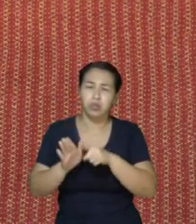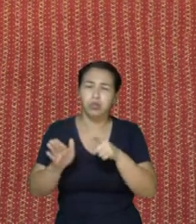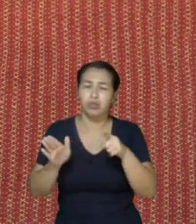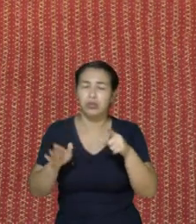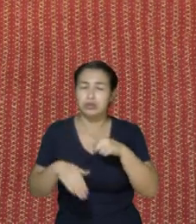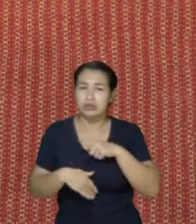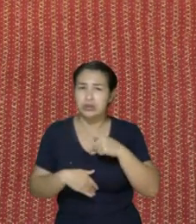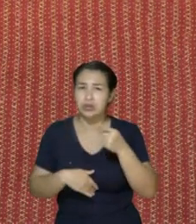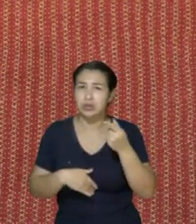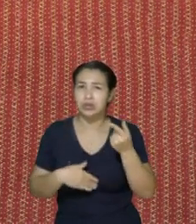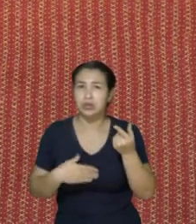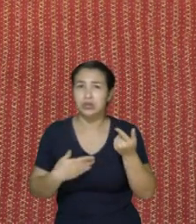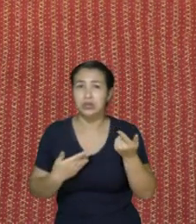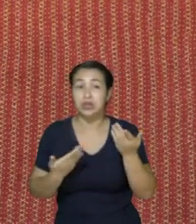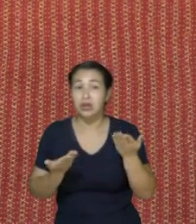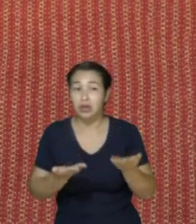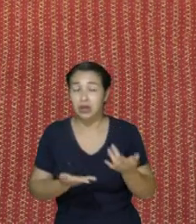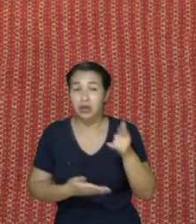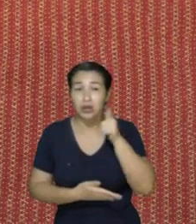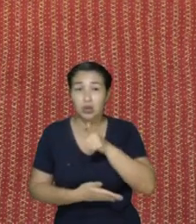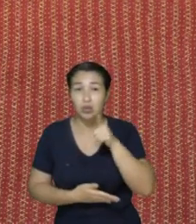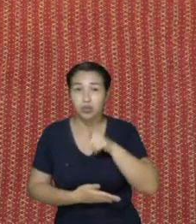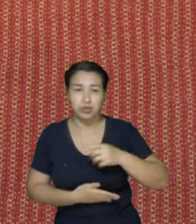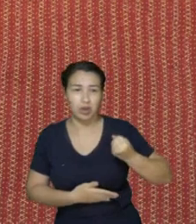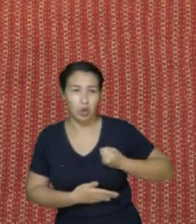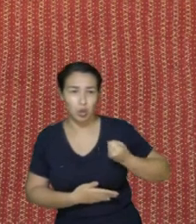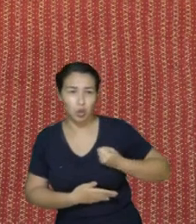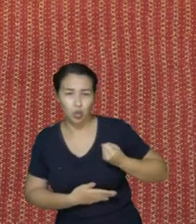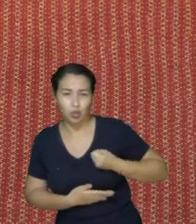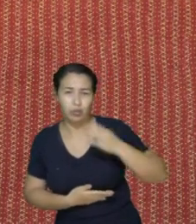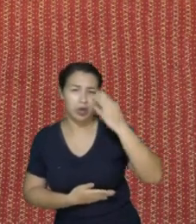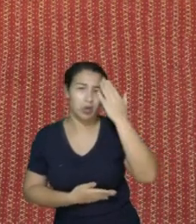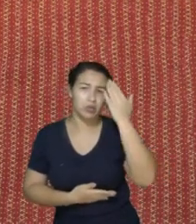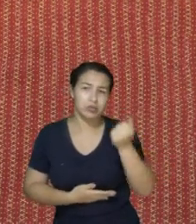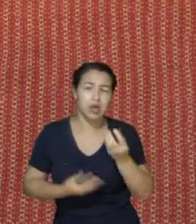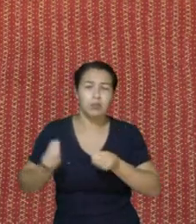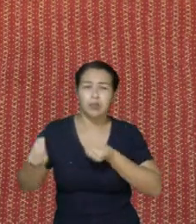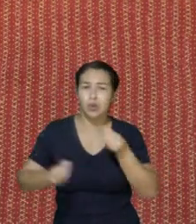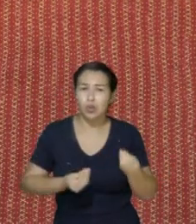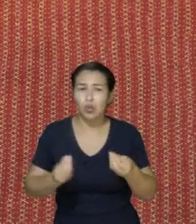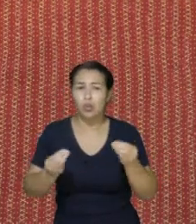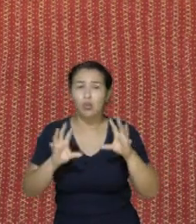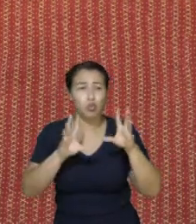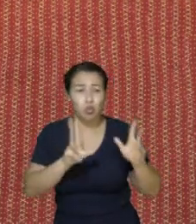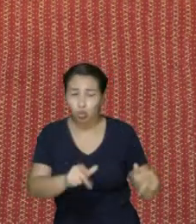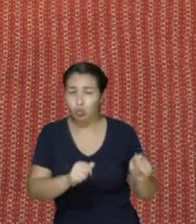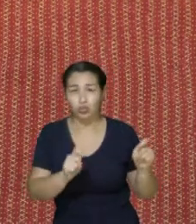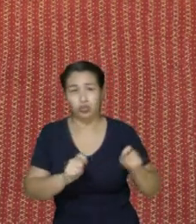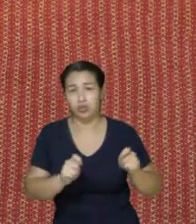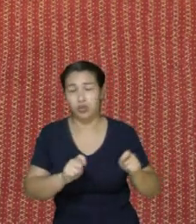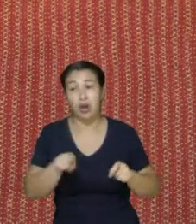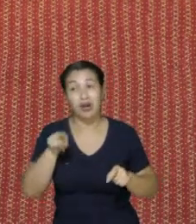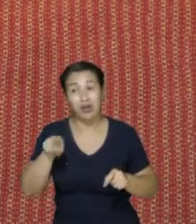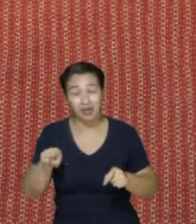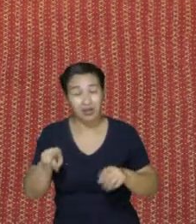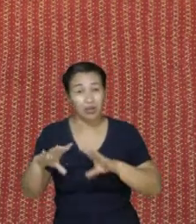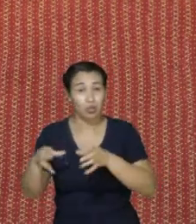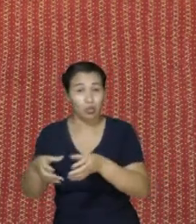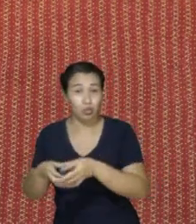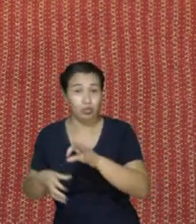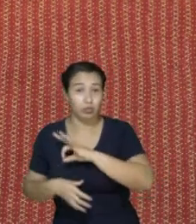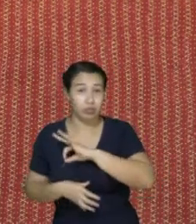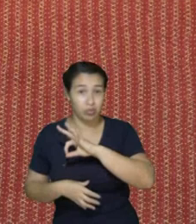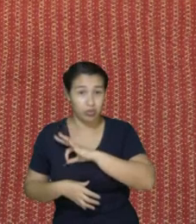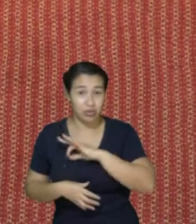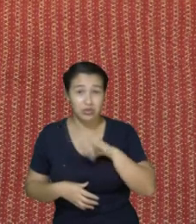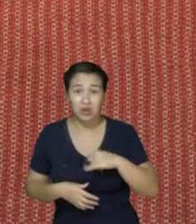gera dados para absolutamente tudo. E justamente, um dado que é importantíssimo,